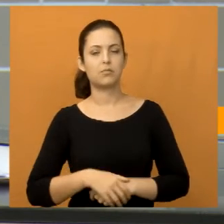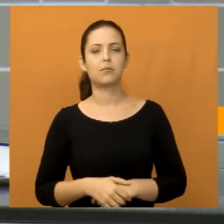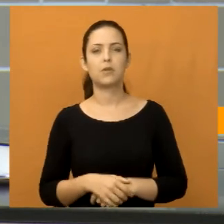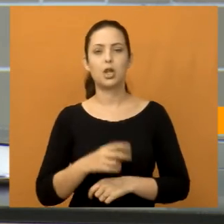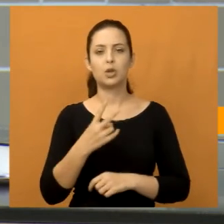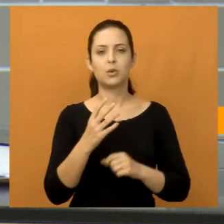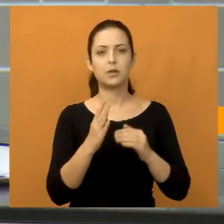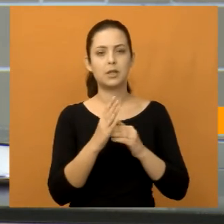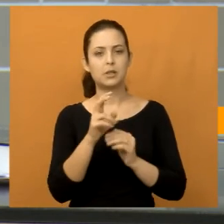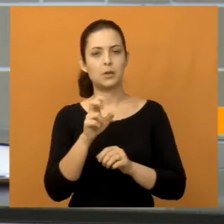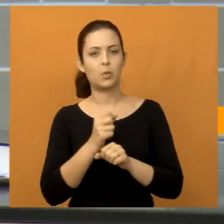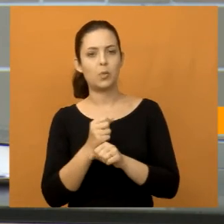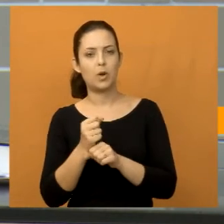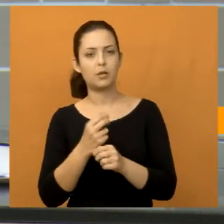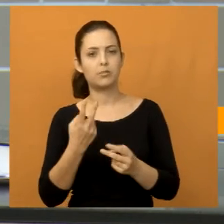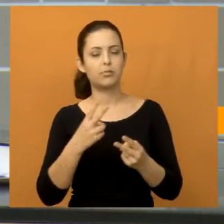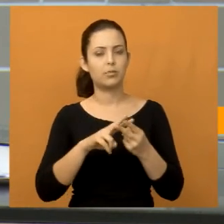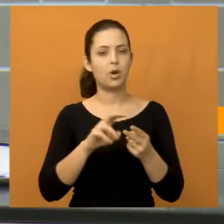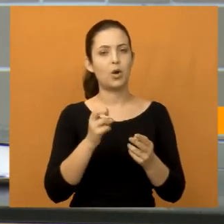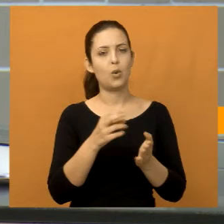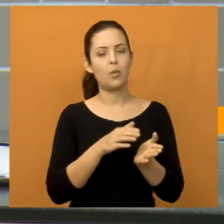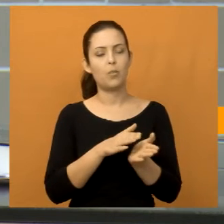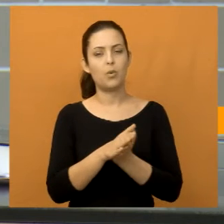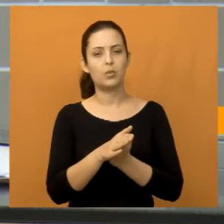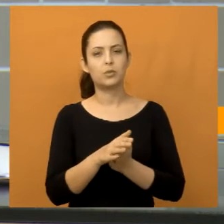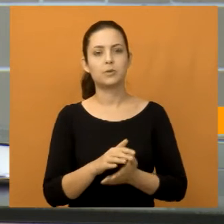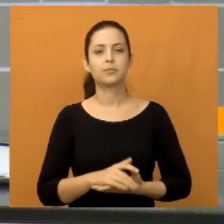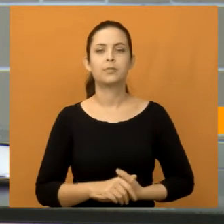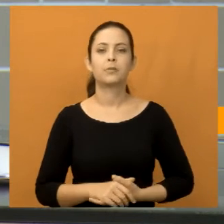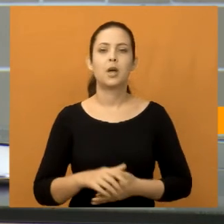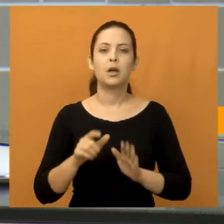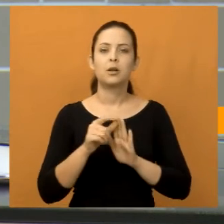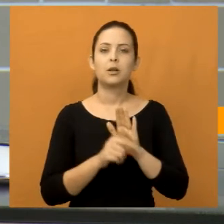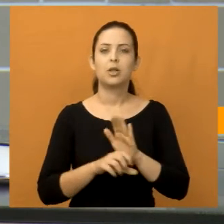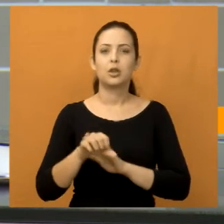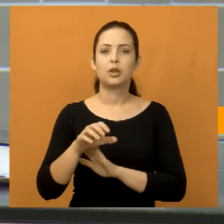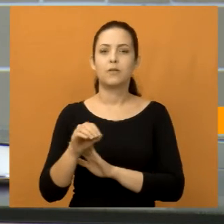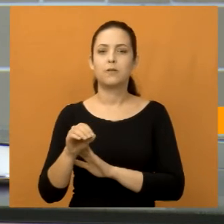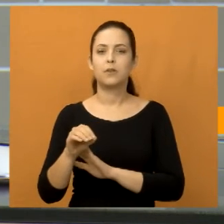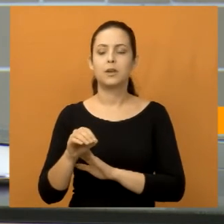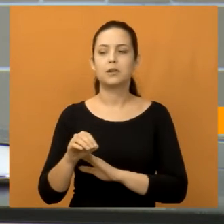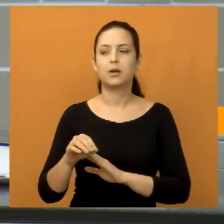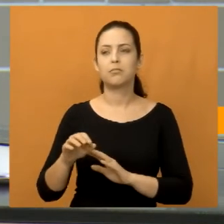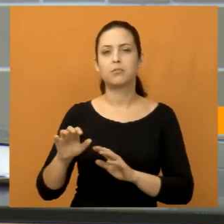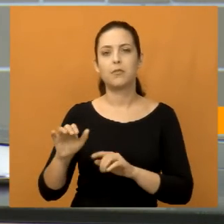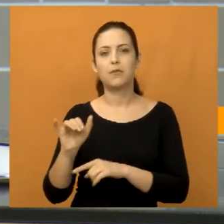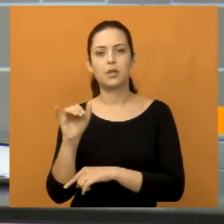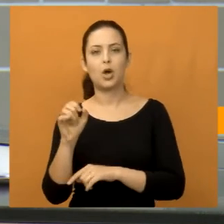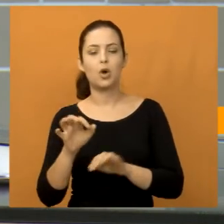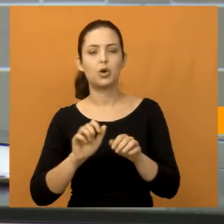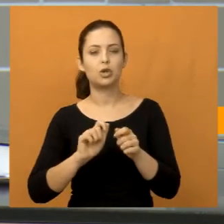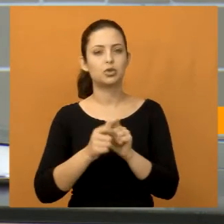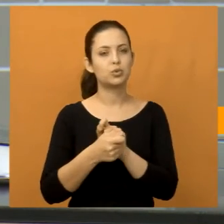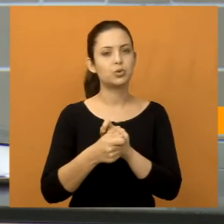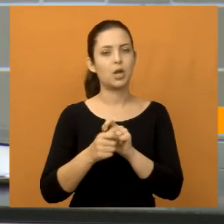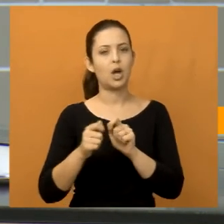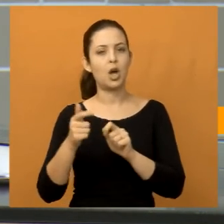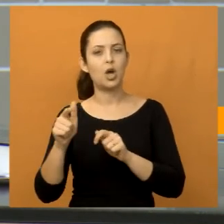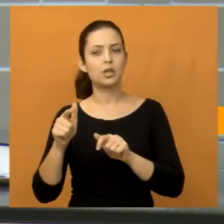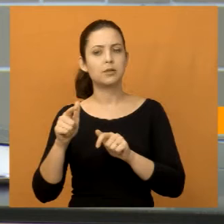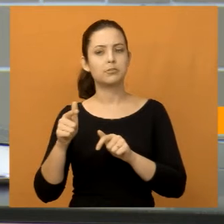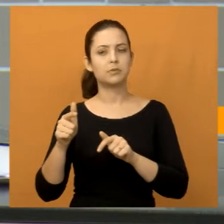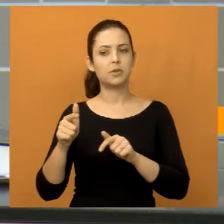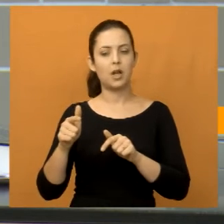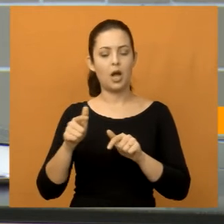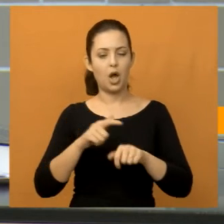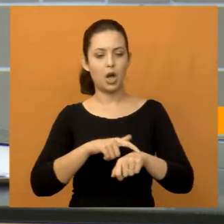2 a 5 anos e multa. Artigo 90. Frustrar ou fraudar mediante ajuste, combinação ou qualquer outro